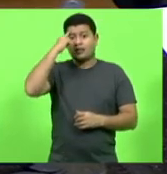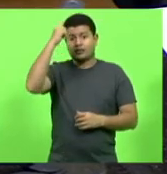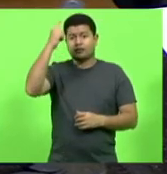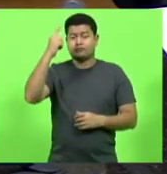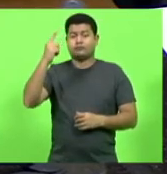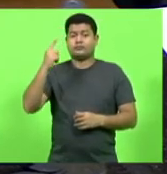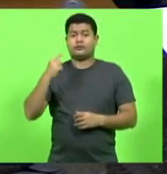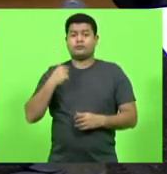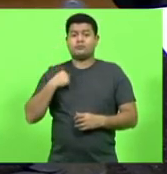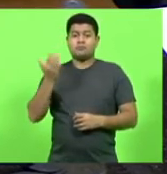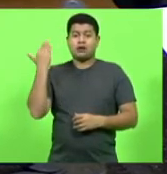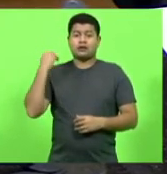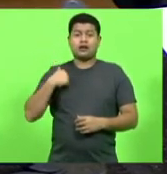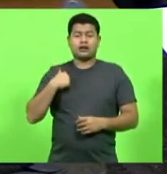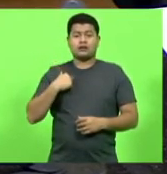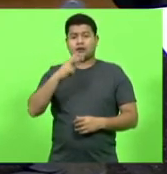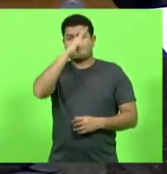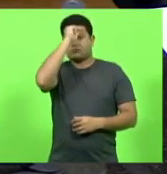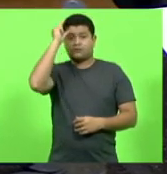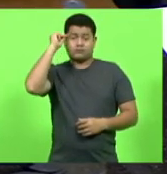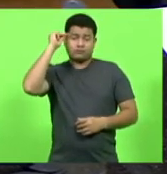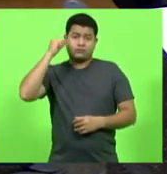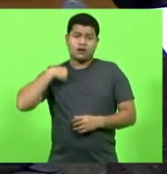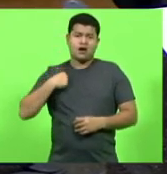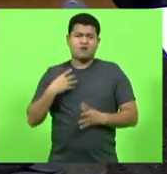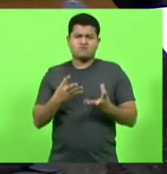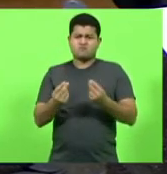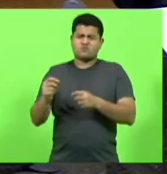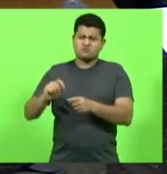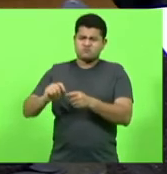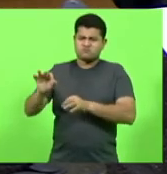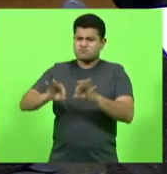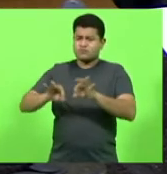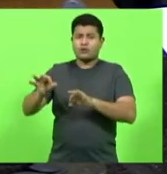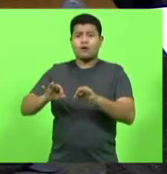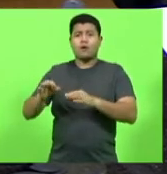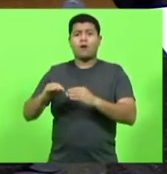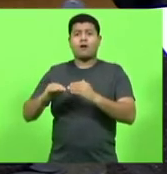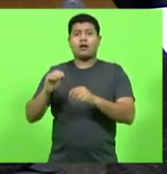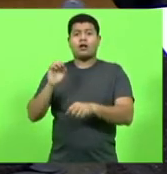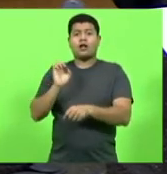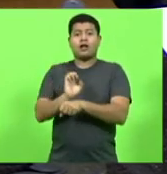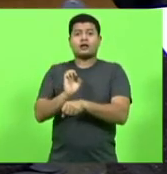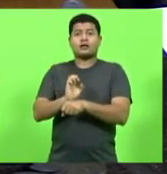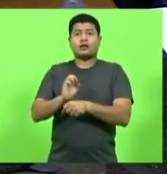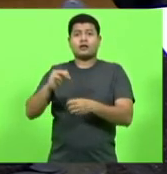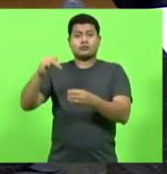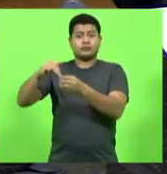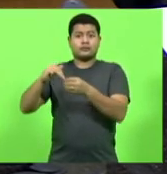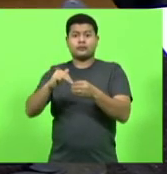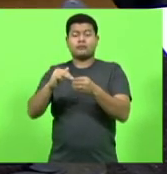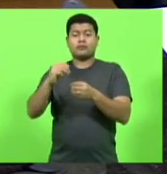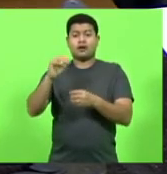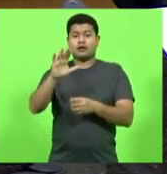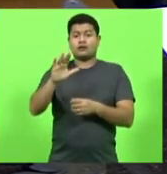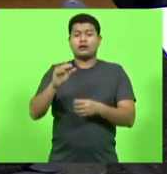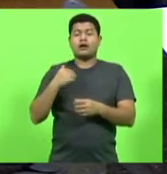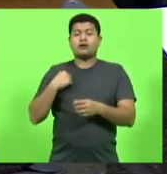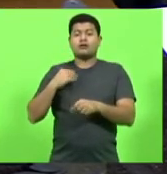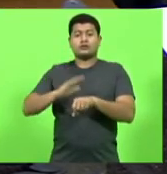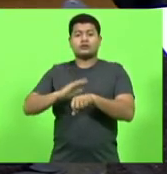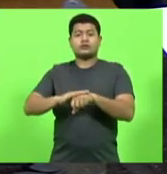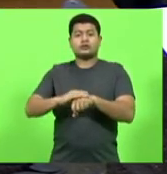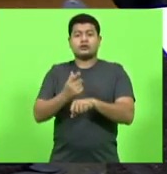no Executivo Municipal, fiz muitas obras de estradas municipais com recursos federais. Também fiz